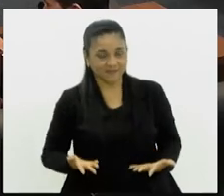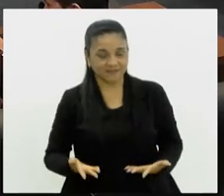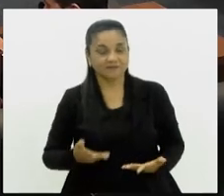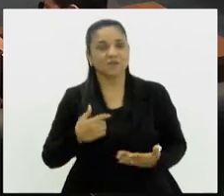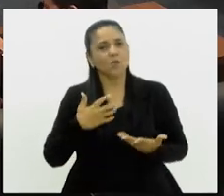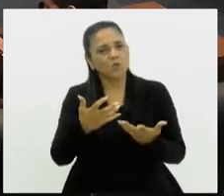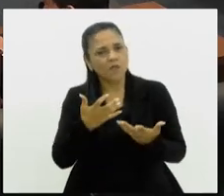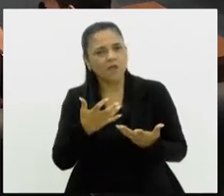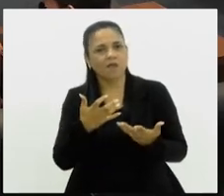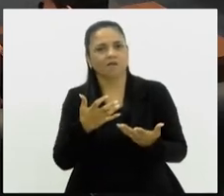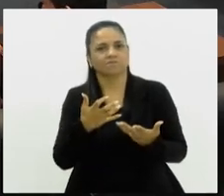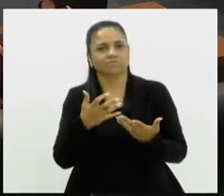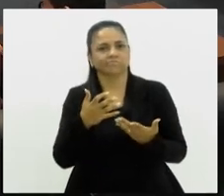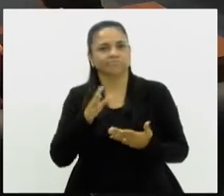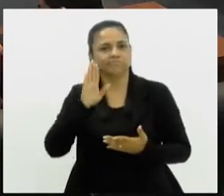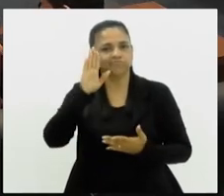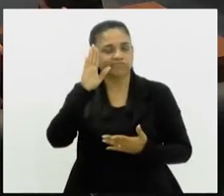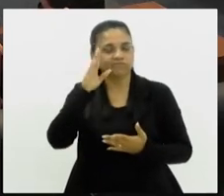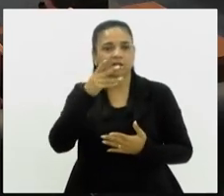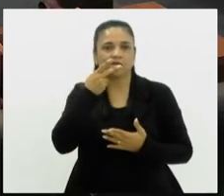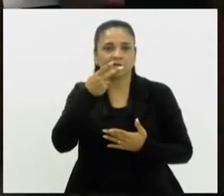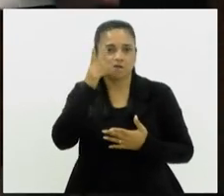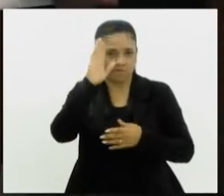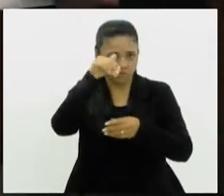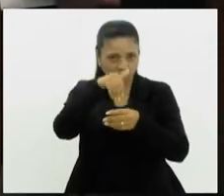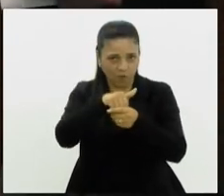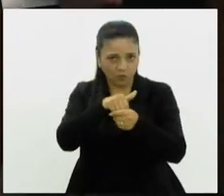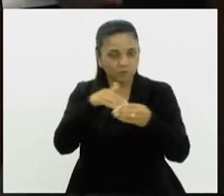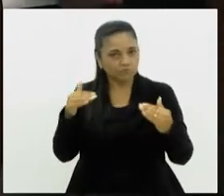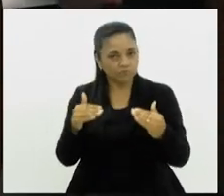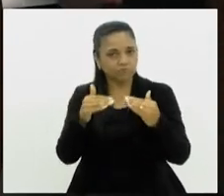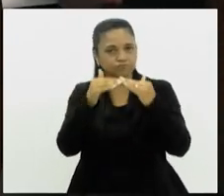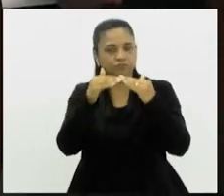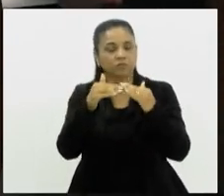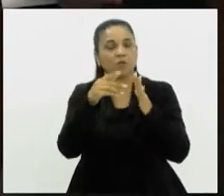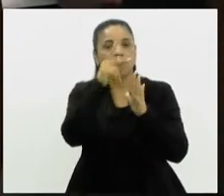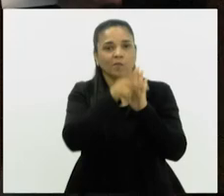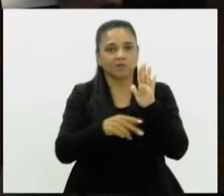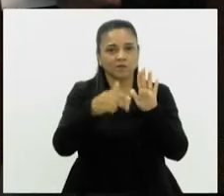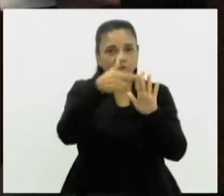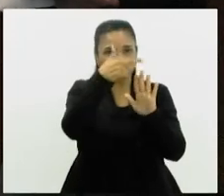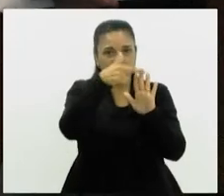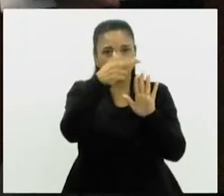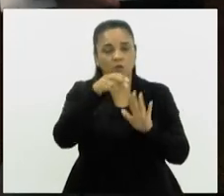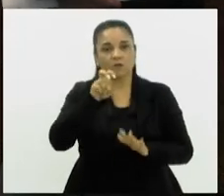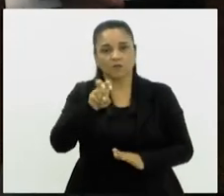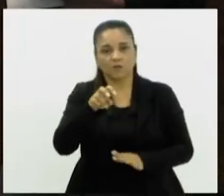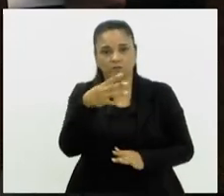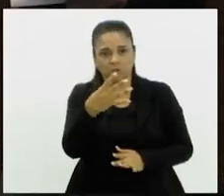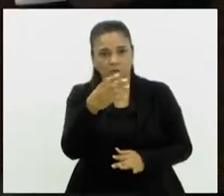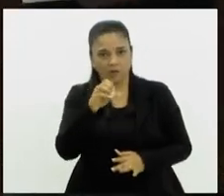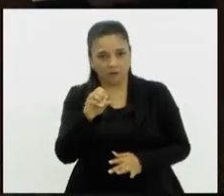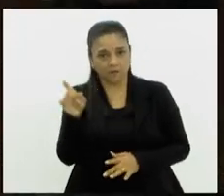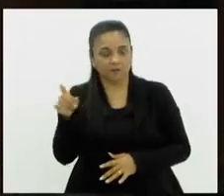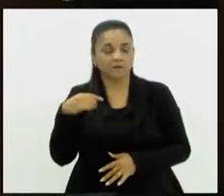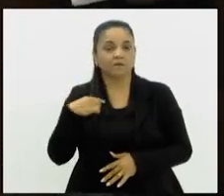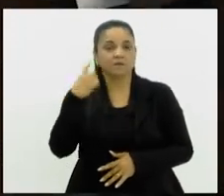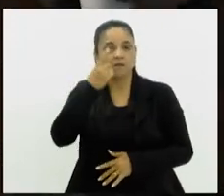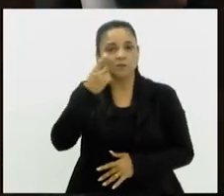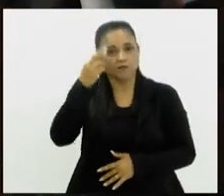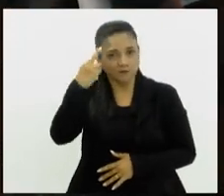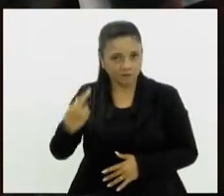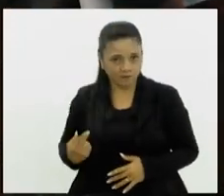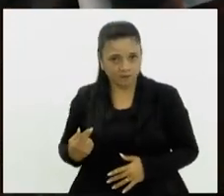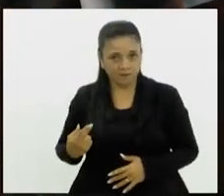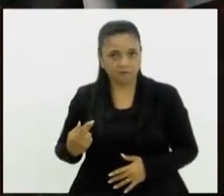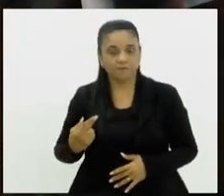também declarar que votei favoravelmente ao projeto de resolução 540 da deputada Renata Souza, né,